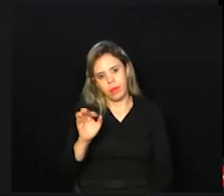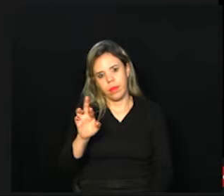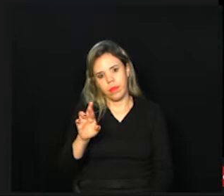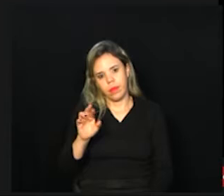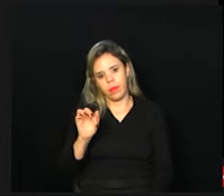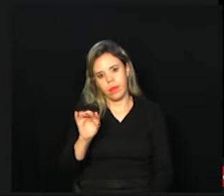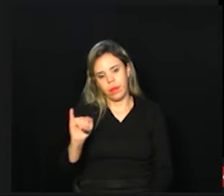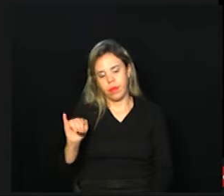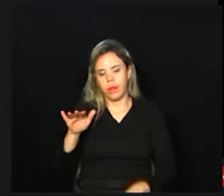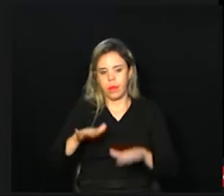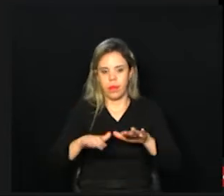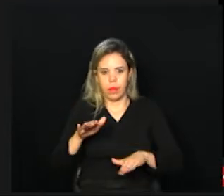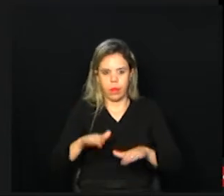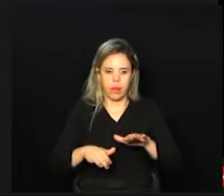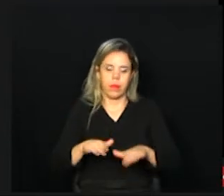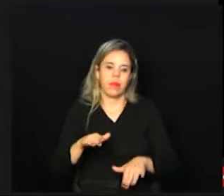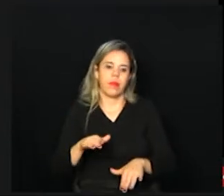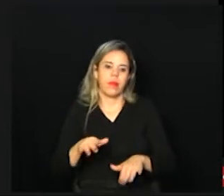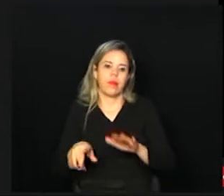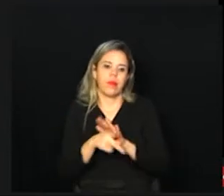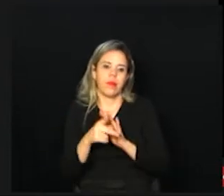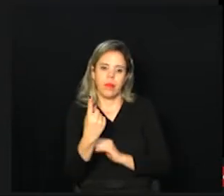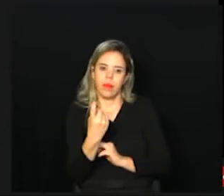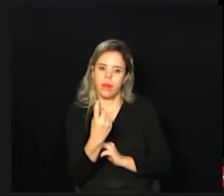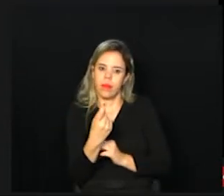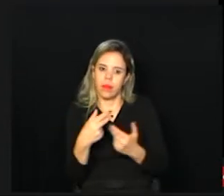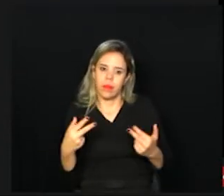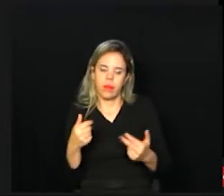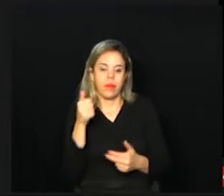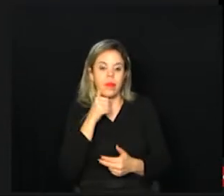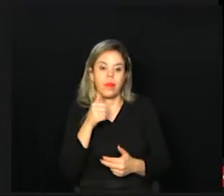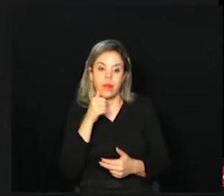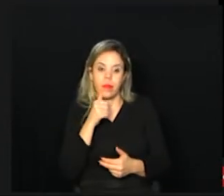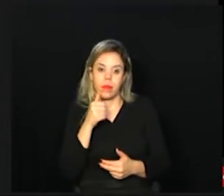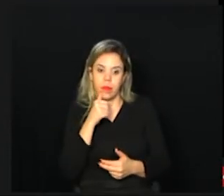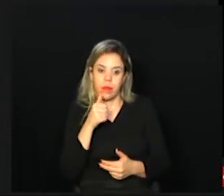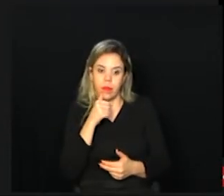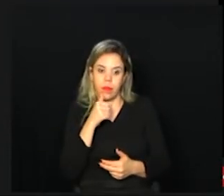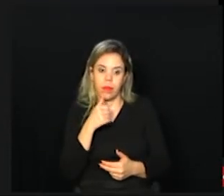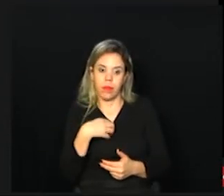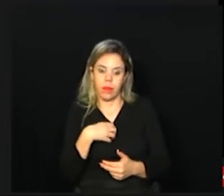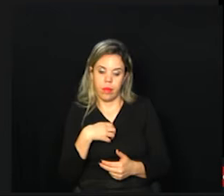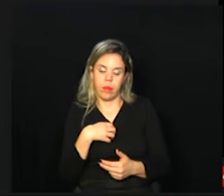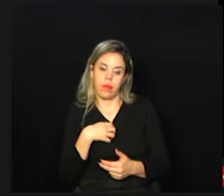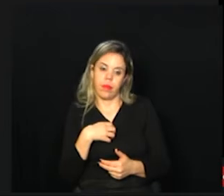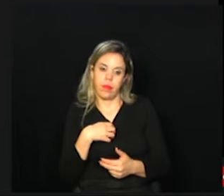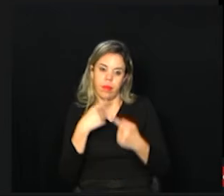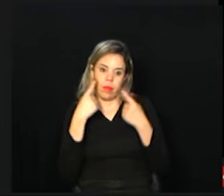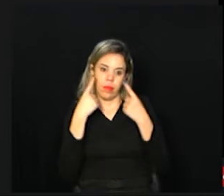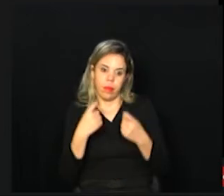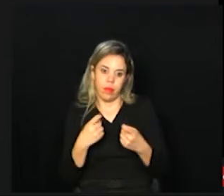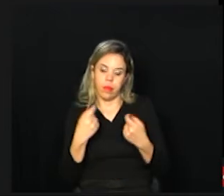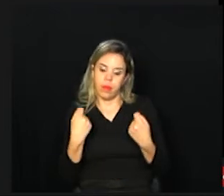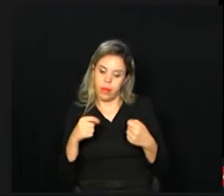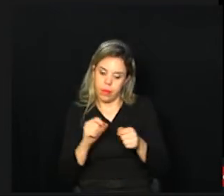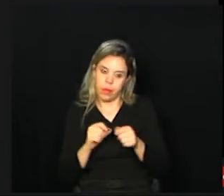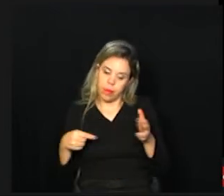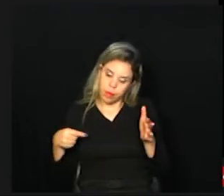isso depende única e exclusivamente de uma coisa, a denúncia daquela mulher. Se aquela mulher não fizer uma